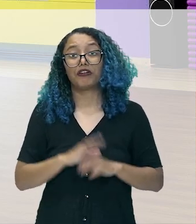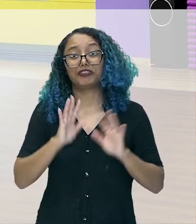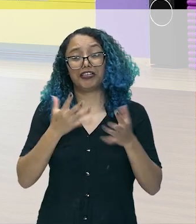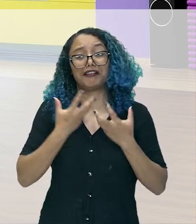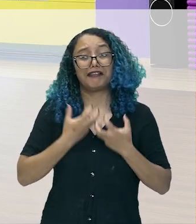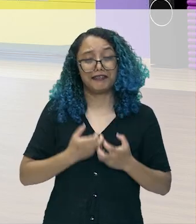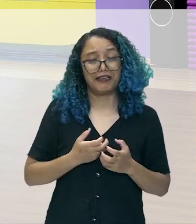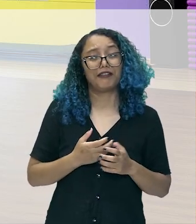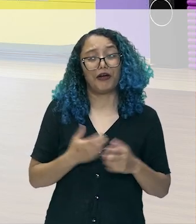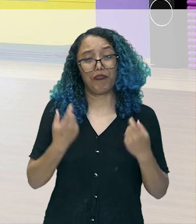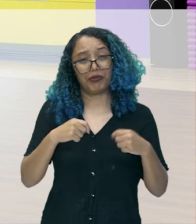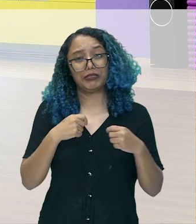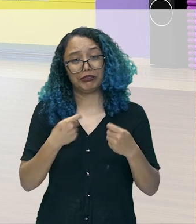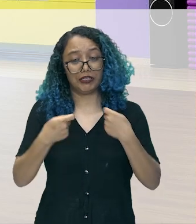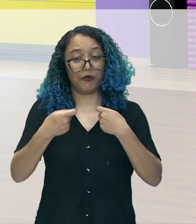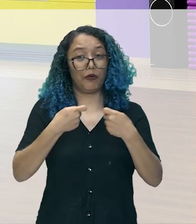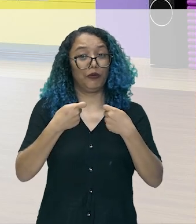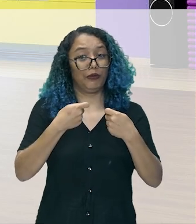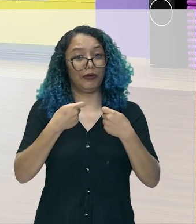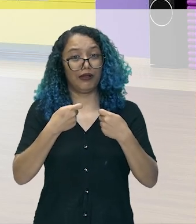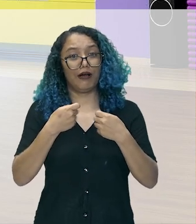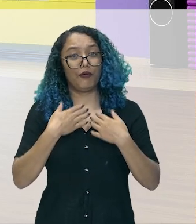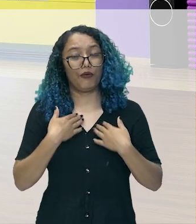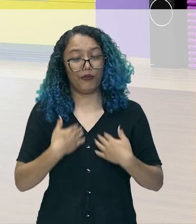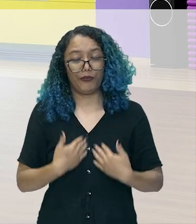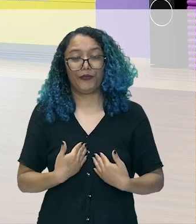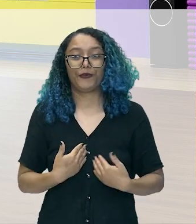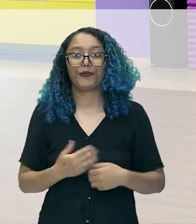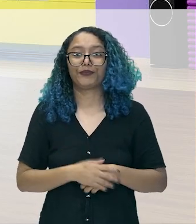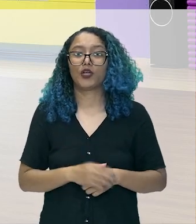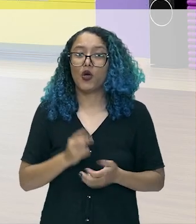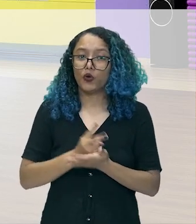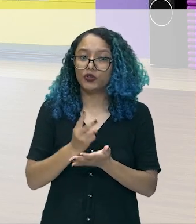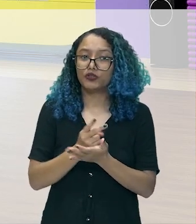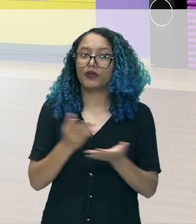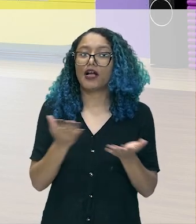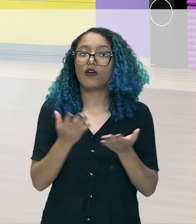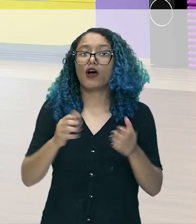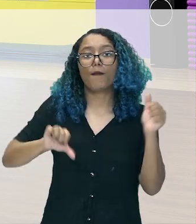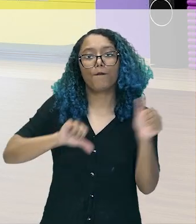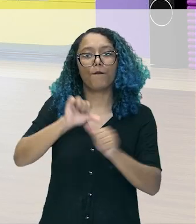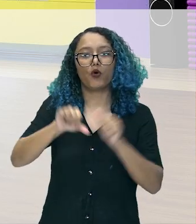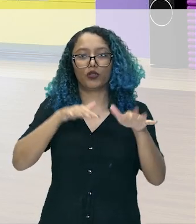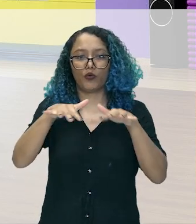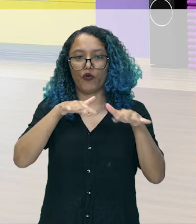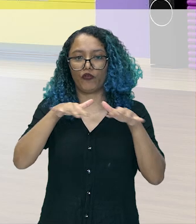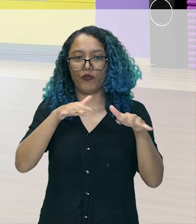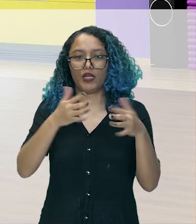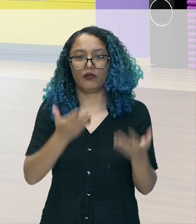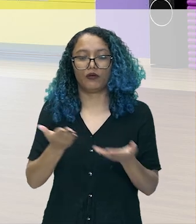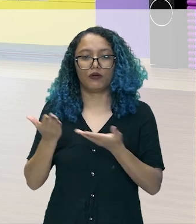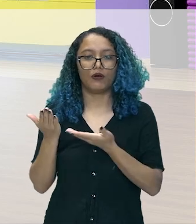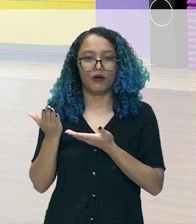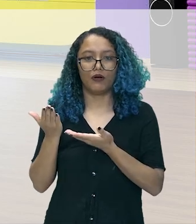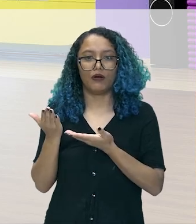atrás. Segura o braço ainda, eu sei que vocês querem mexer, né? E a gente vai contar 8. Vamos